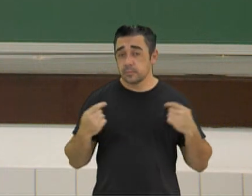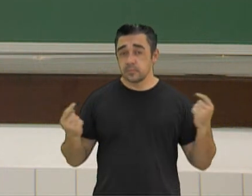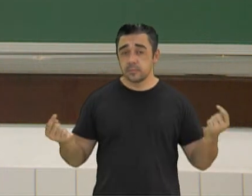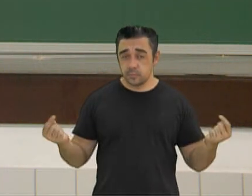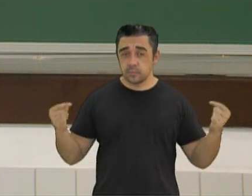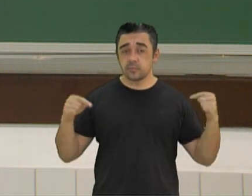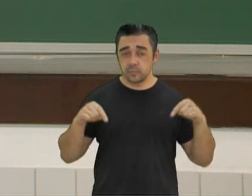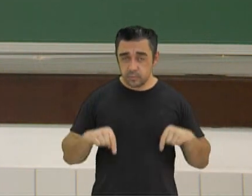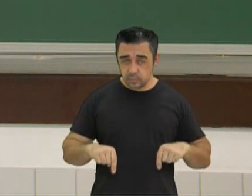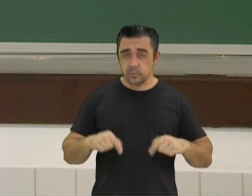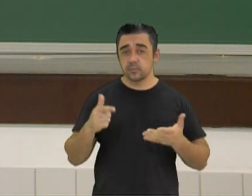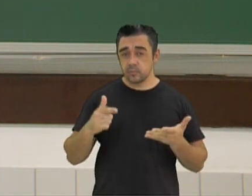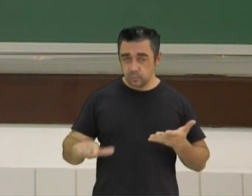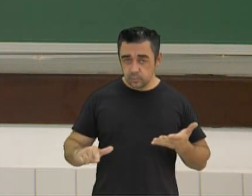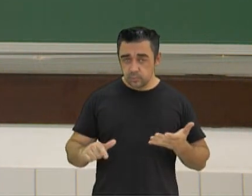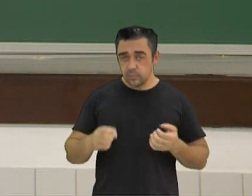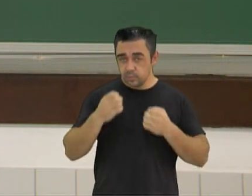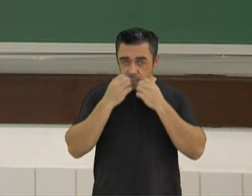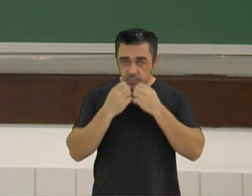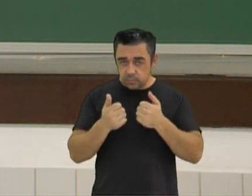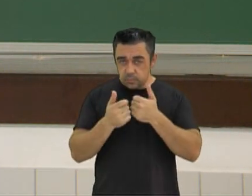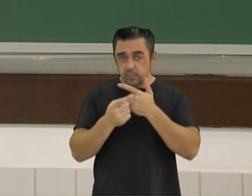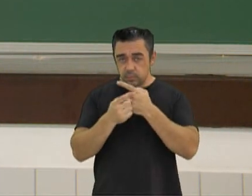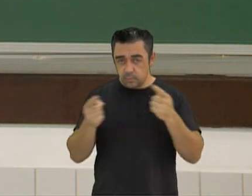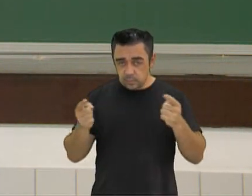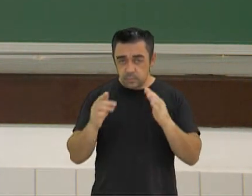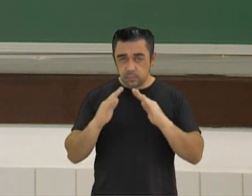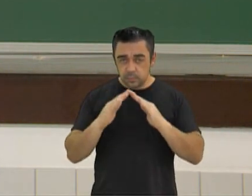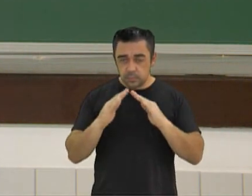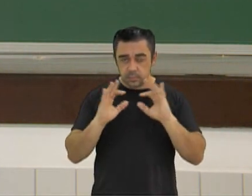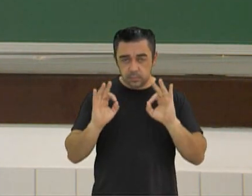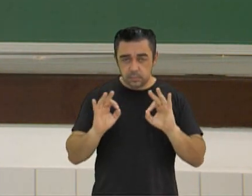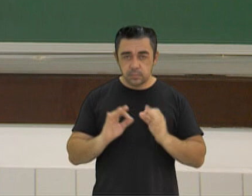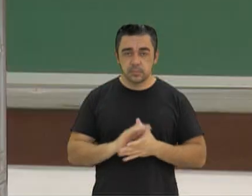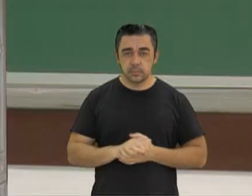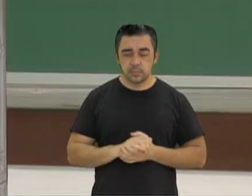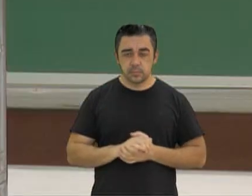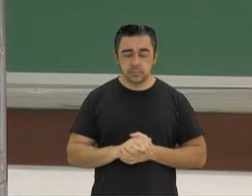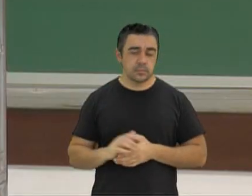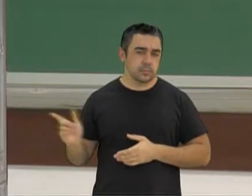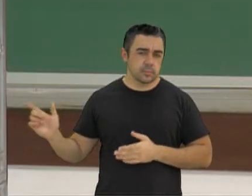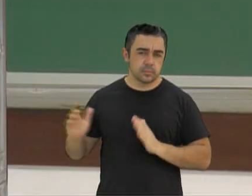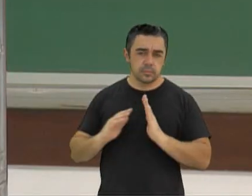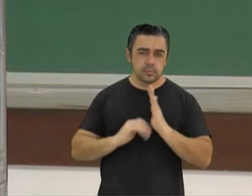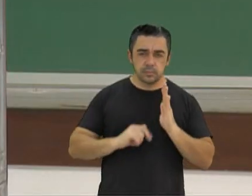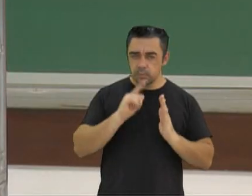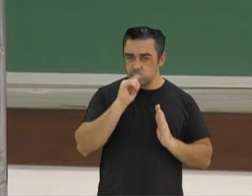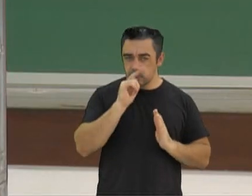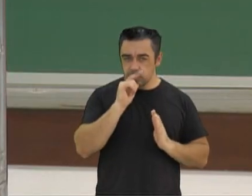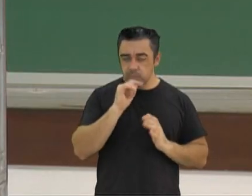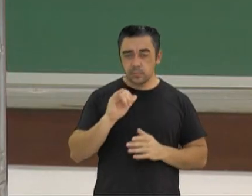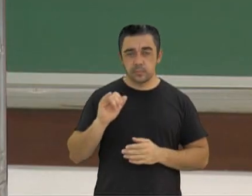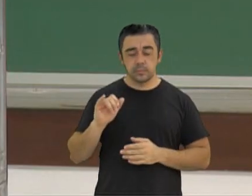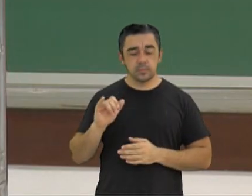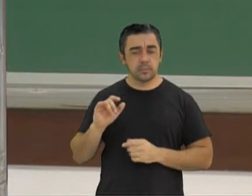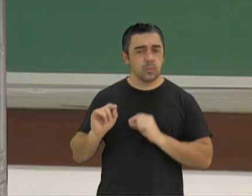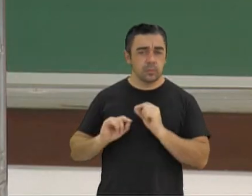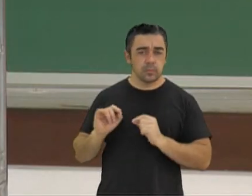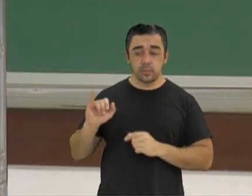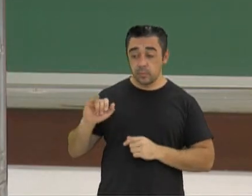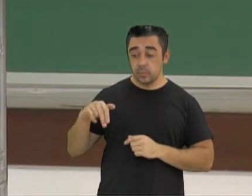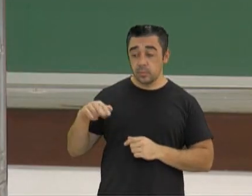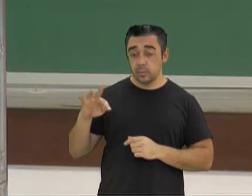Voltei de novo, tudo bem com vocês aí de casa, certinho? Desidratação intramolecular,